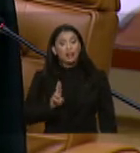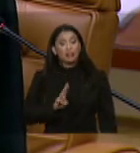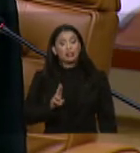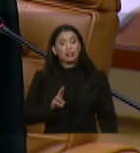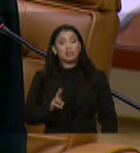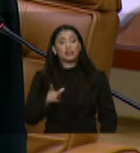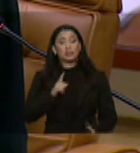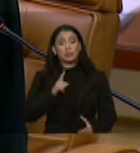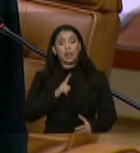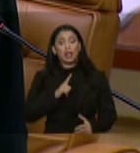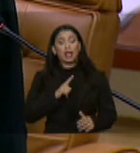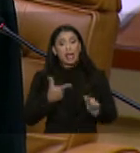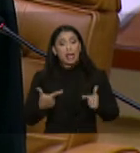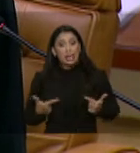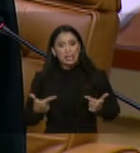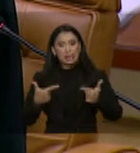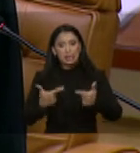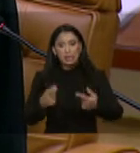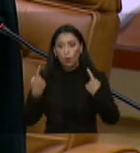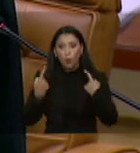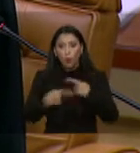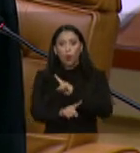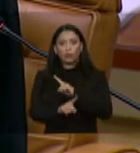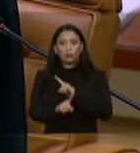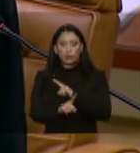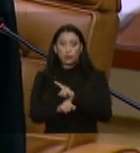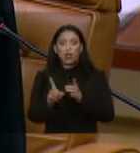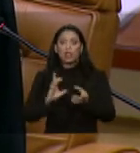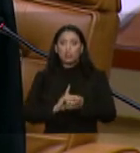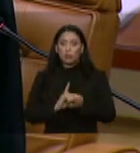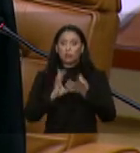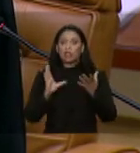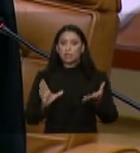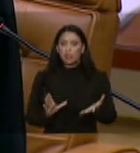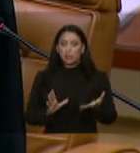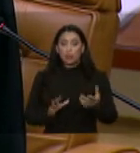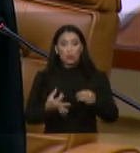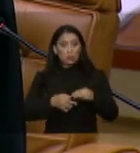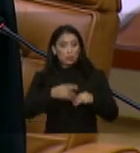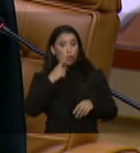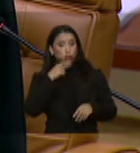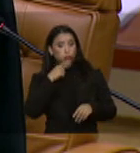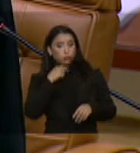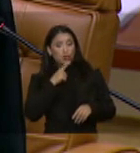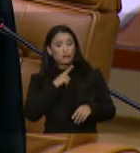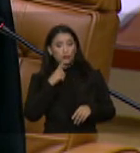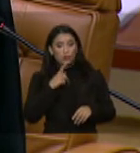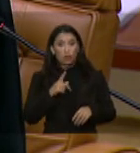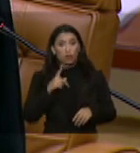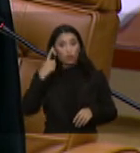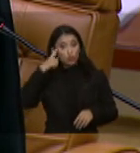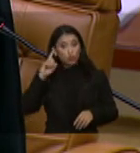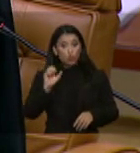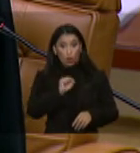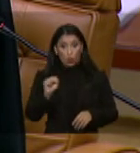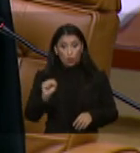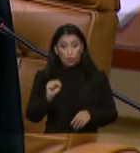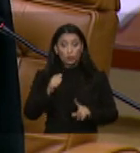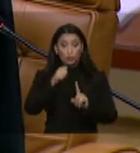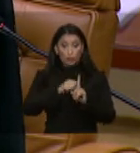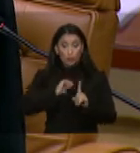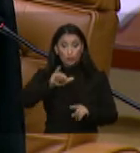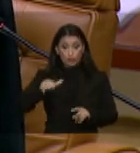antidemocráticos como lembrou o ministro Gilmar elas foram utilizadas é pros atos do dia 8 é de